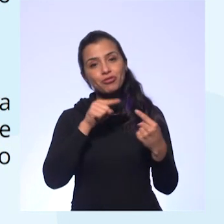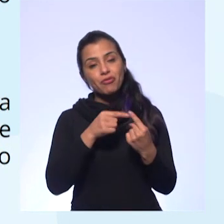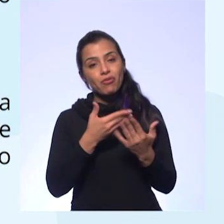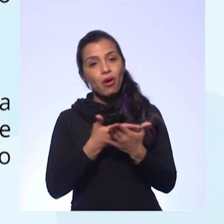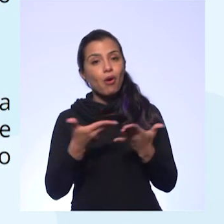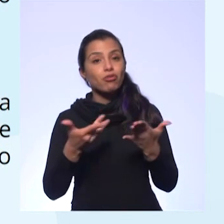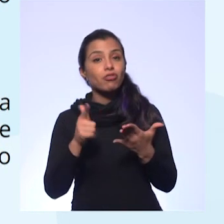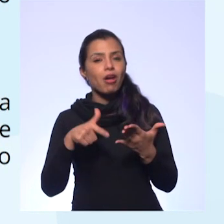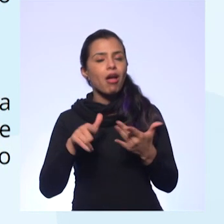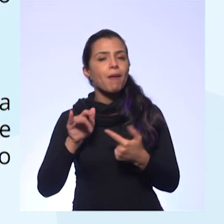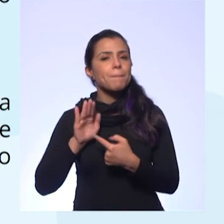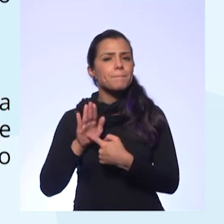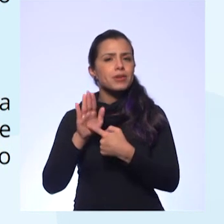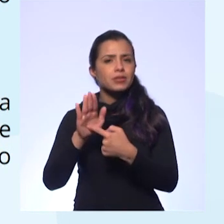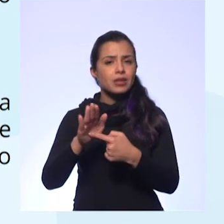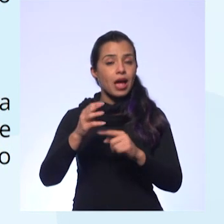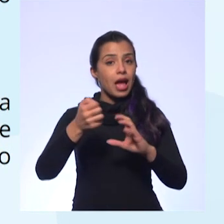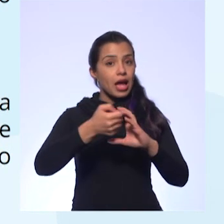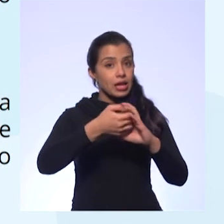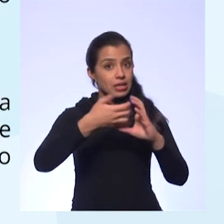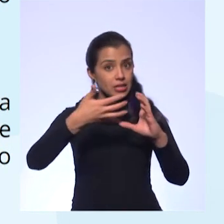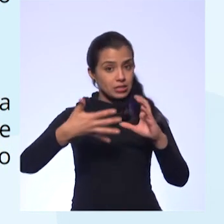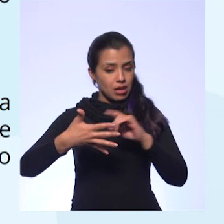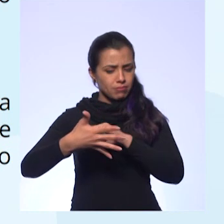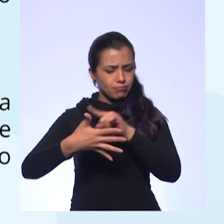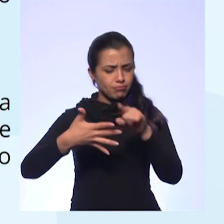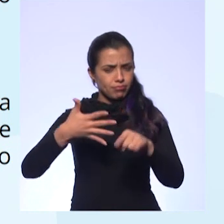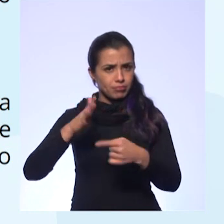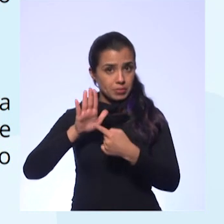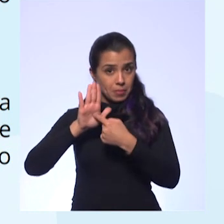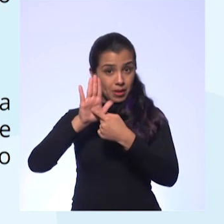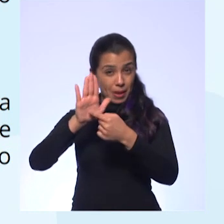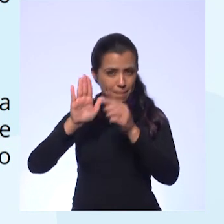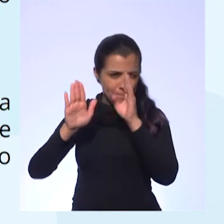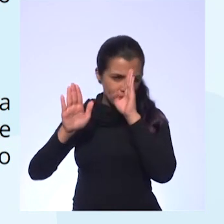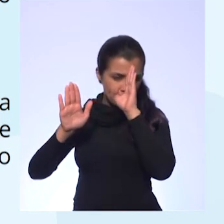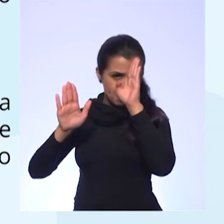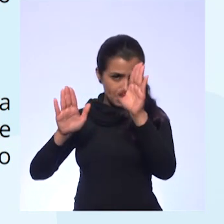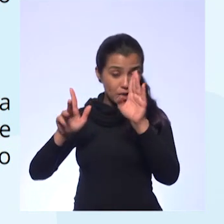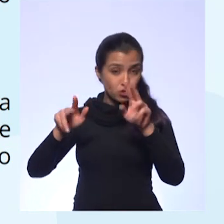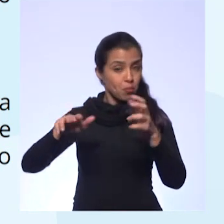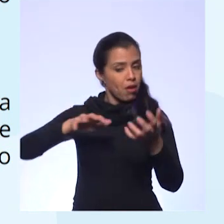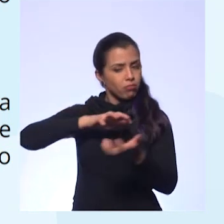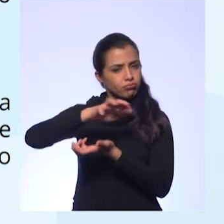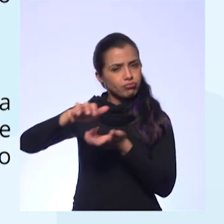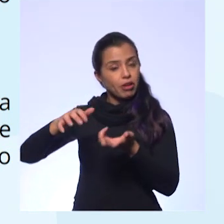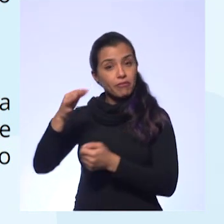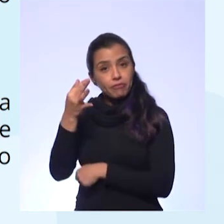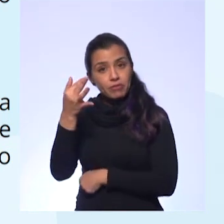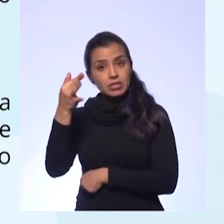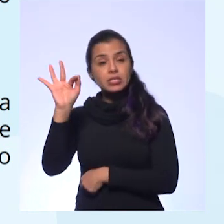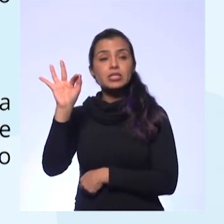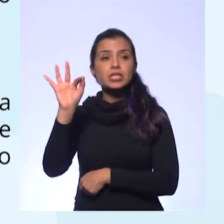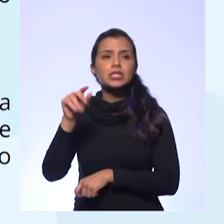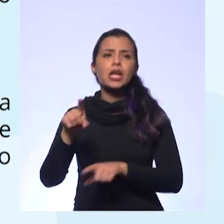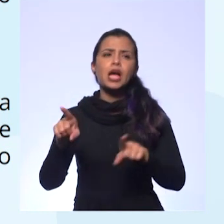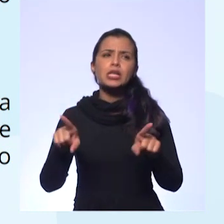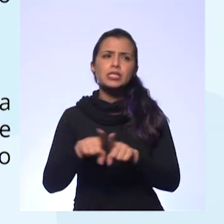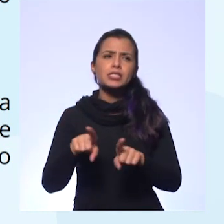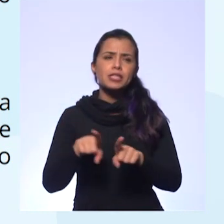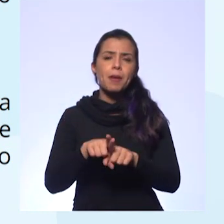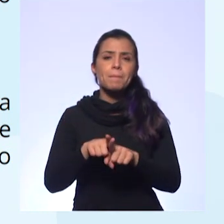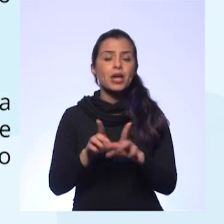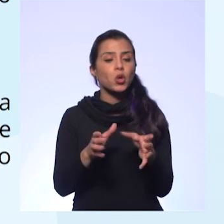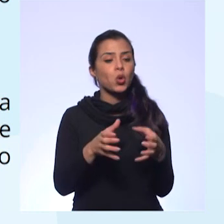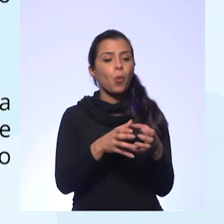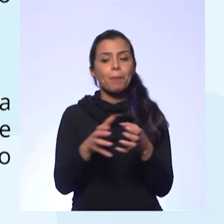é apresentar as características e principais eventos da Convenção Nacional Francesa, as divergências entre os grupos sociais